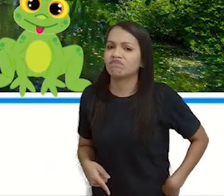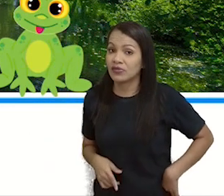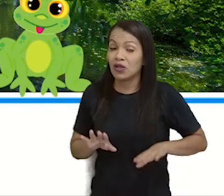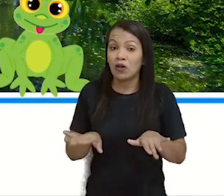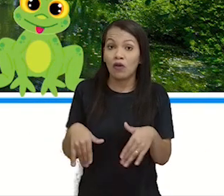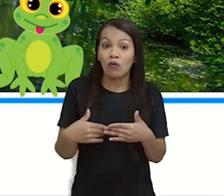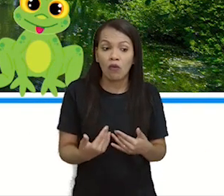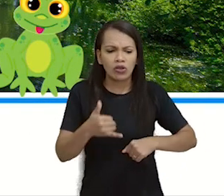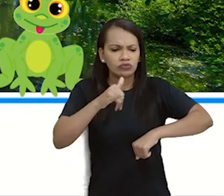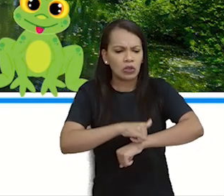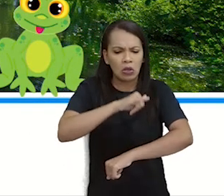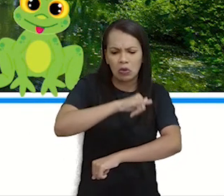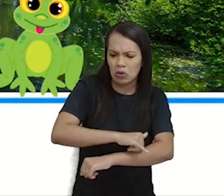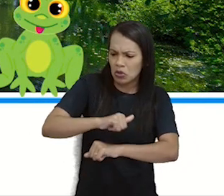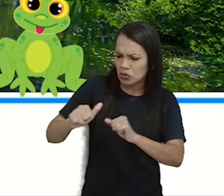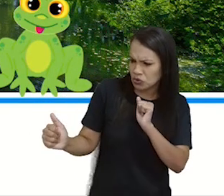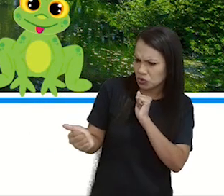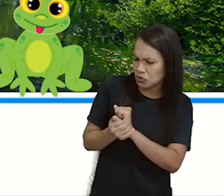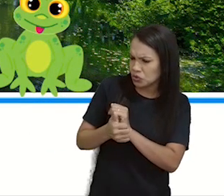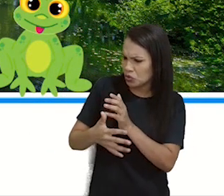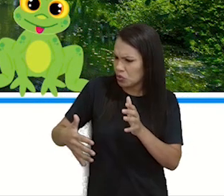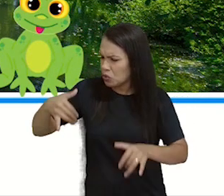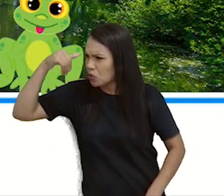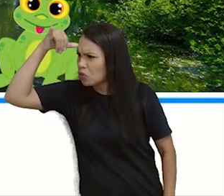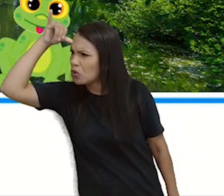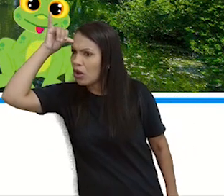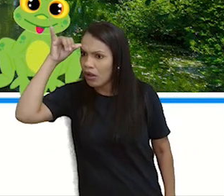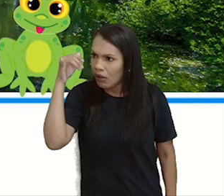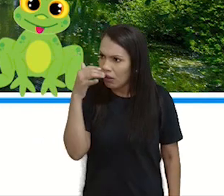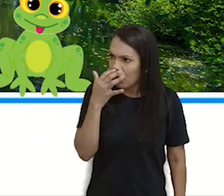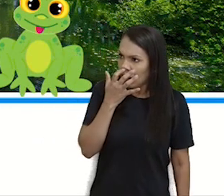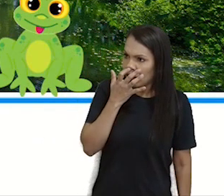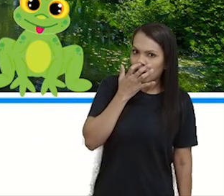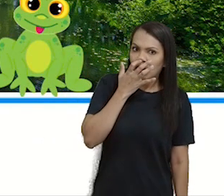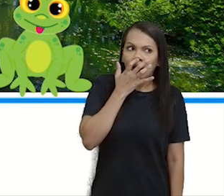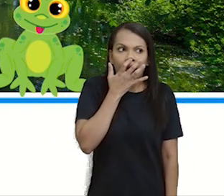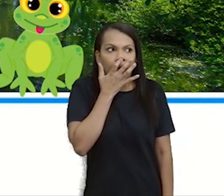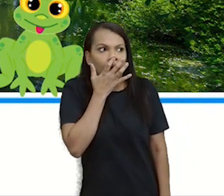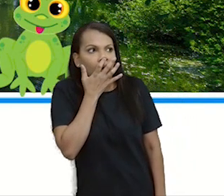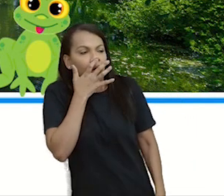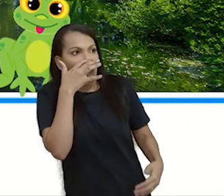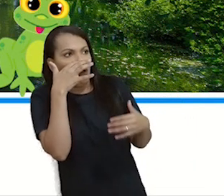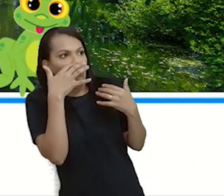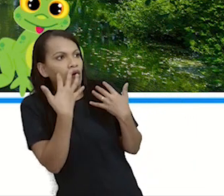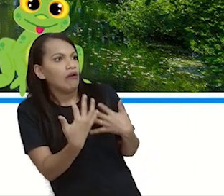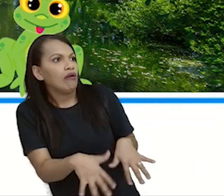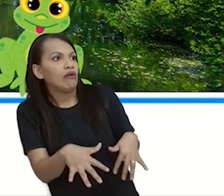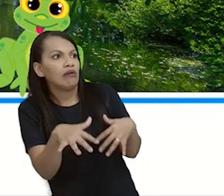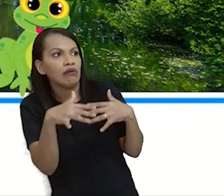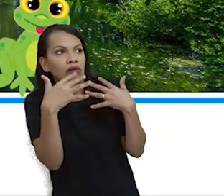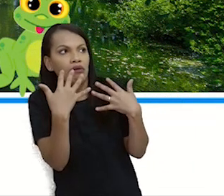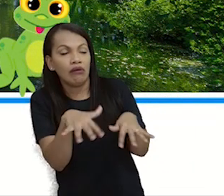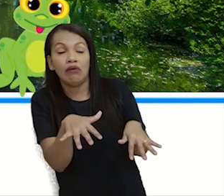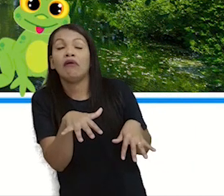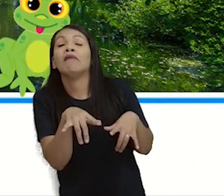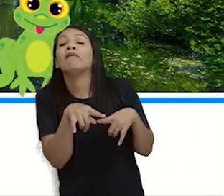Quando o sapo chegou junto do boi, ele ficou muito assustado com o tamanho daquele boi, porque o boi era maior que ele. Mas mesmo